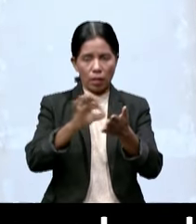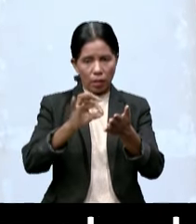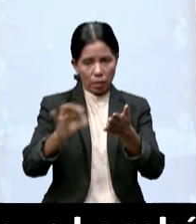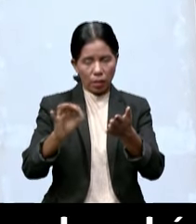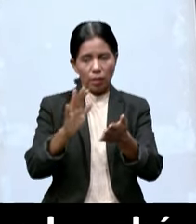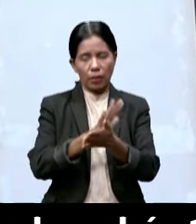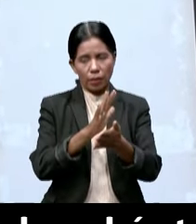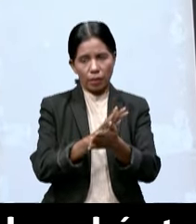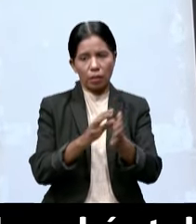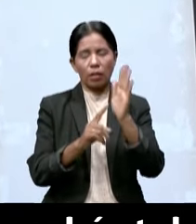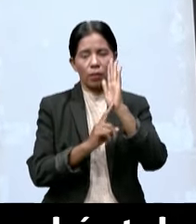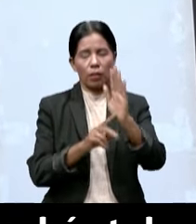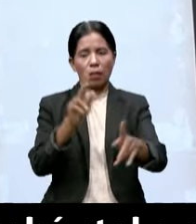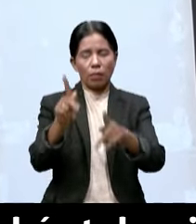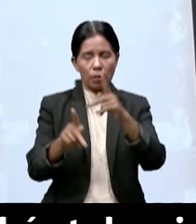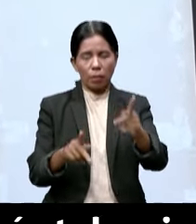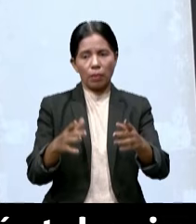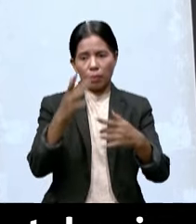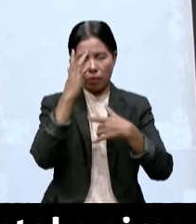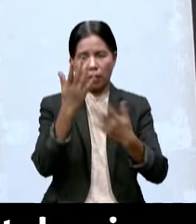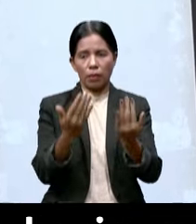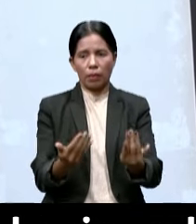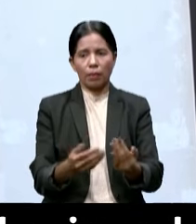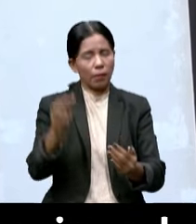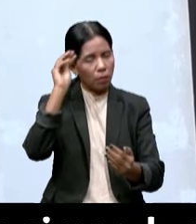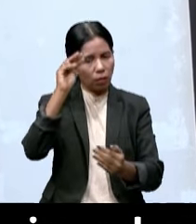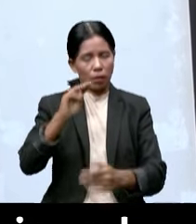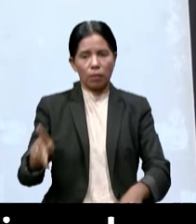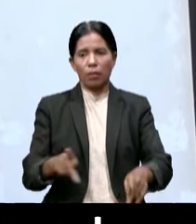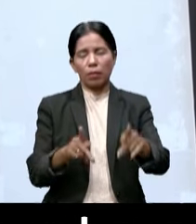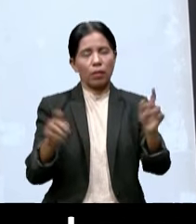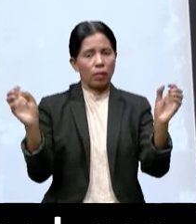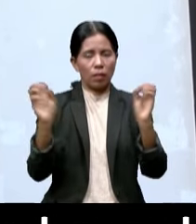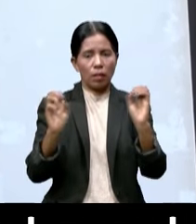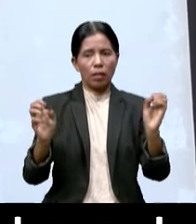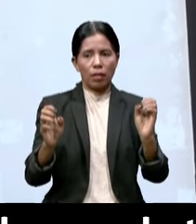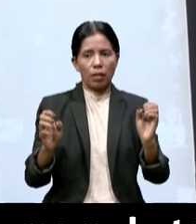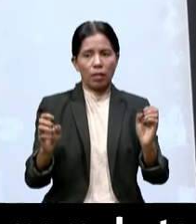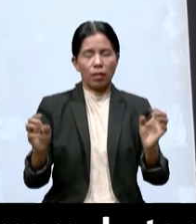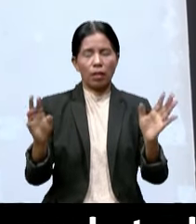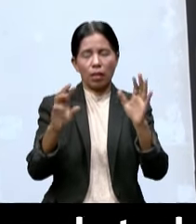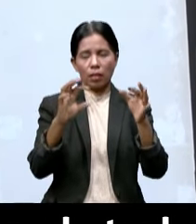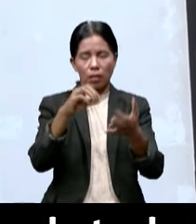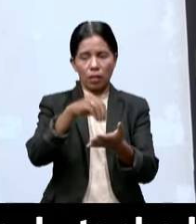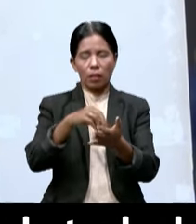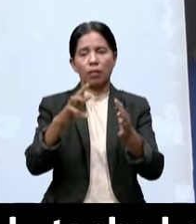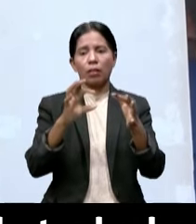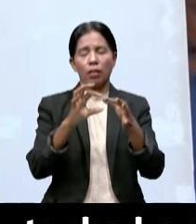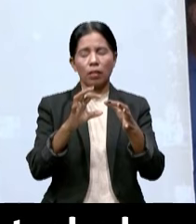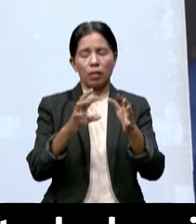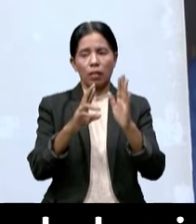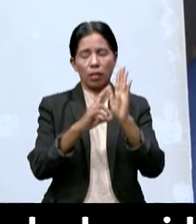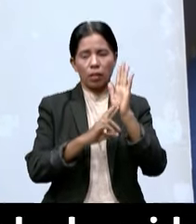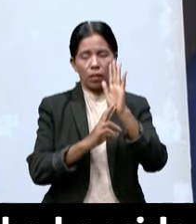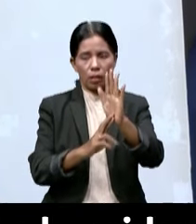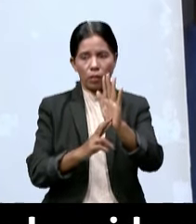né ofensas graves então o Ministério Público lá consegue junta relatório em relação ao vítima